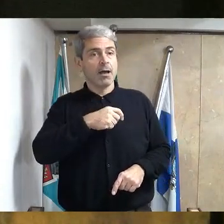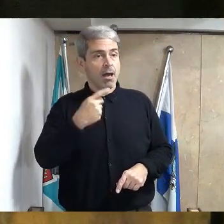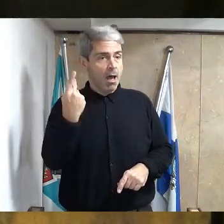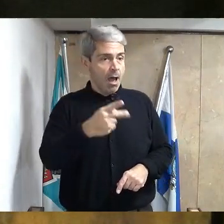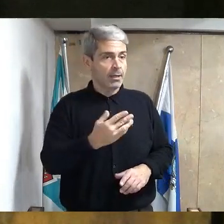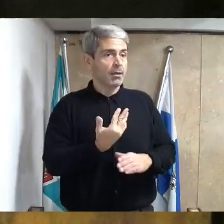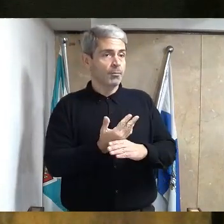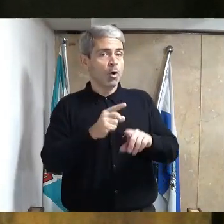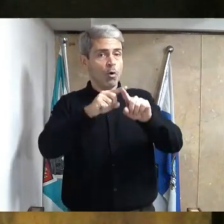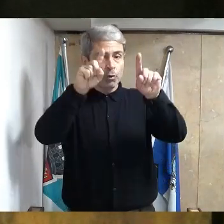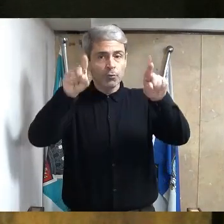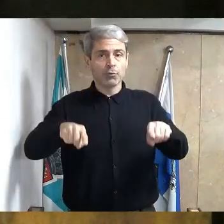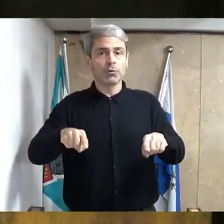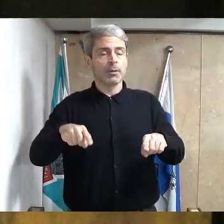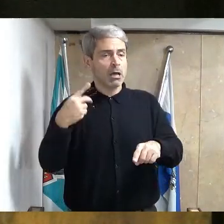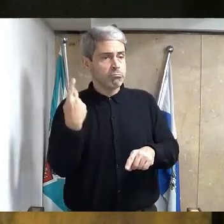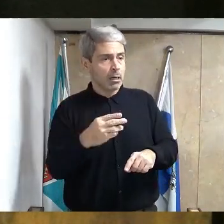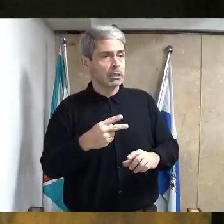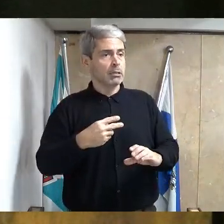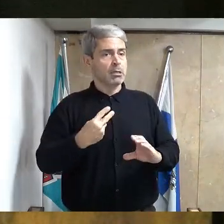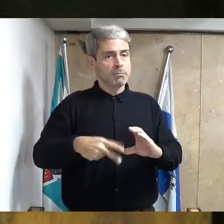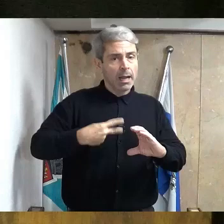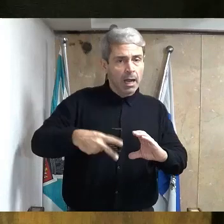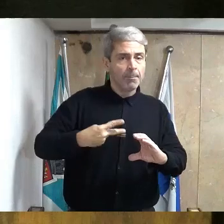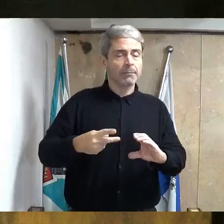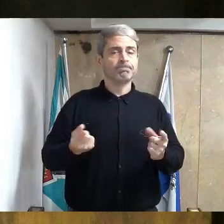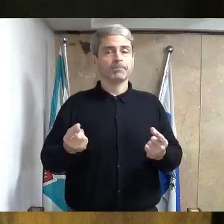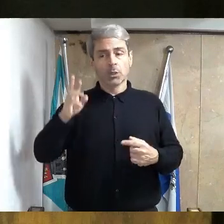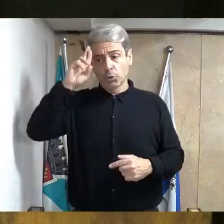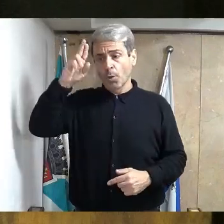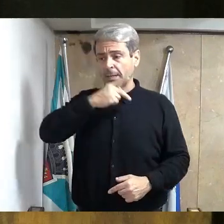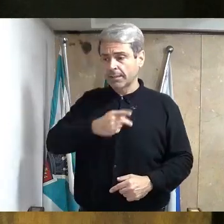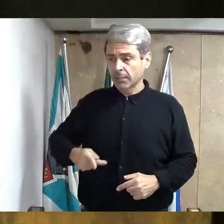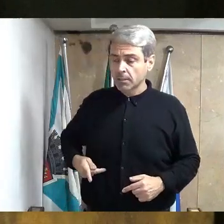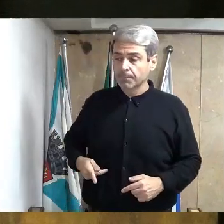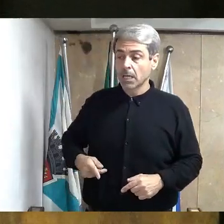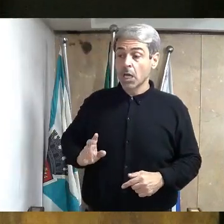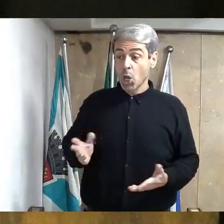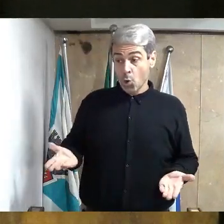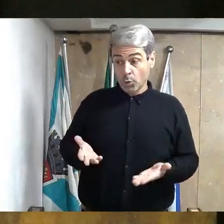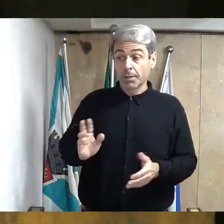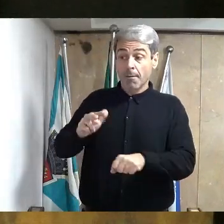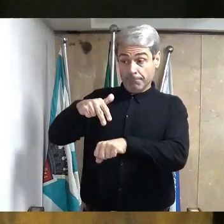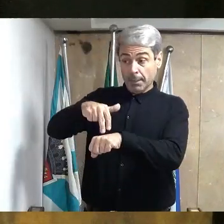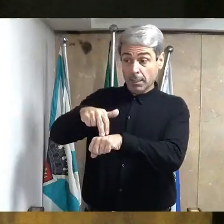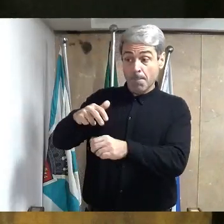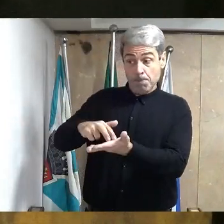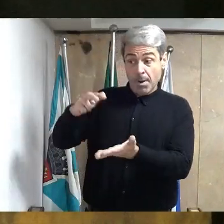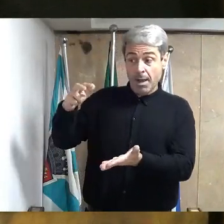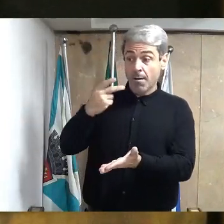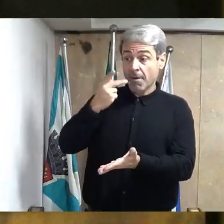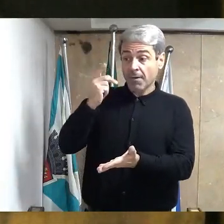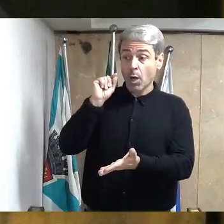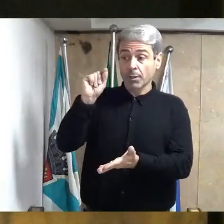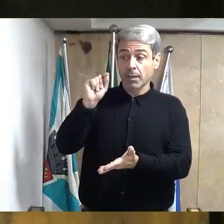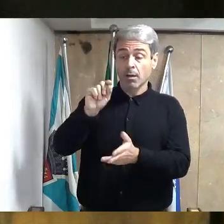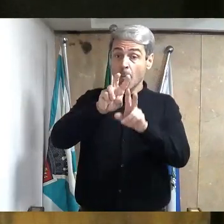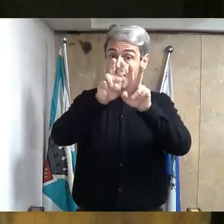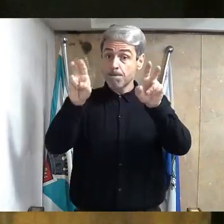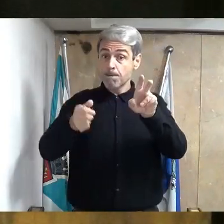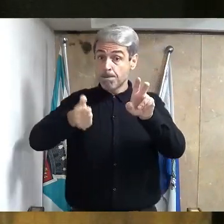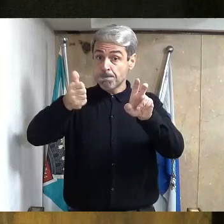a todos os funcionários dessa casa. Senhor presidente, subo na manhã de hoje essa tribuna, senhor presidente, para falar do primeiro tópico,